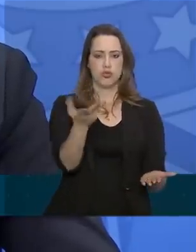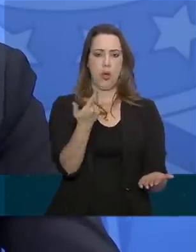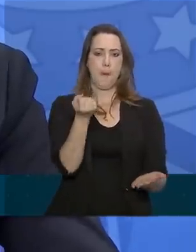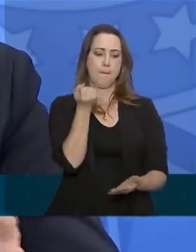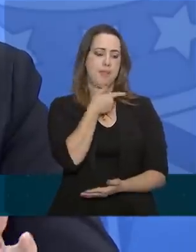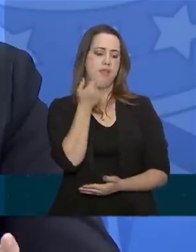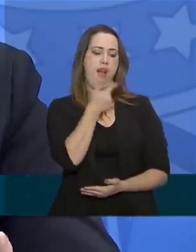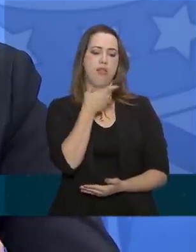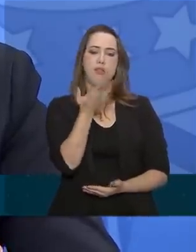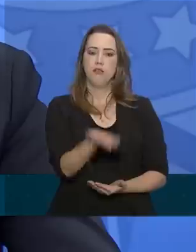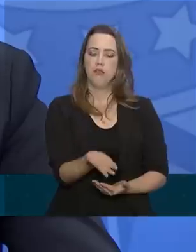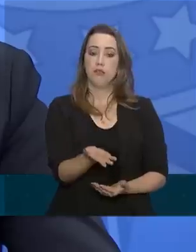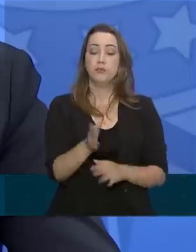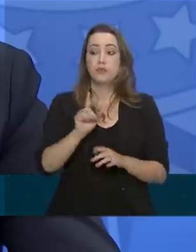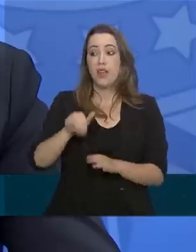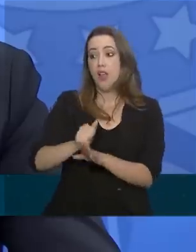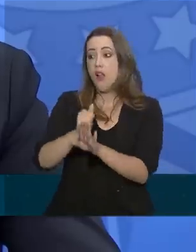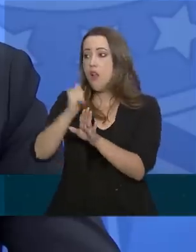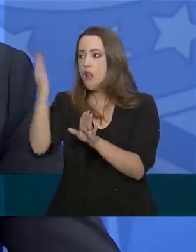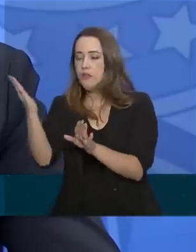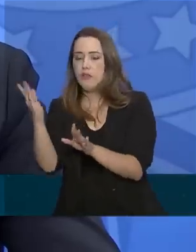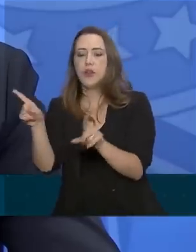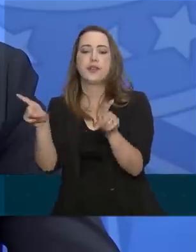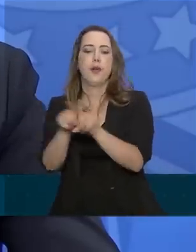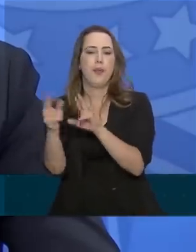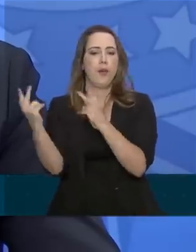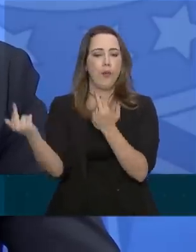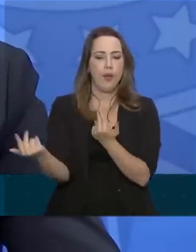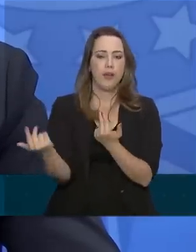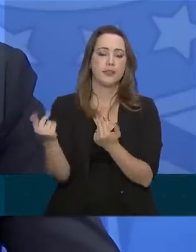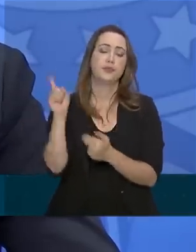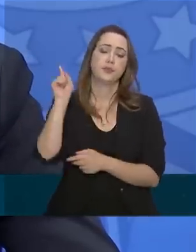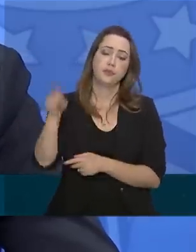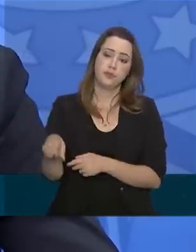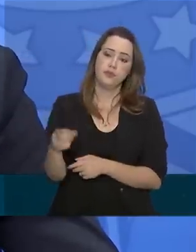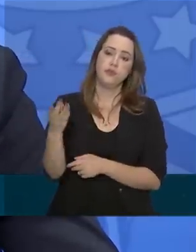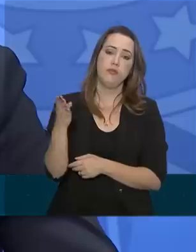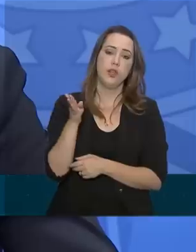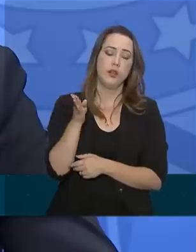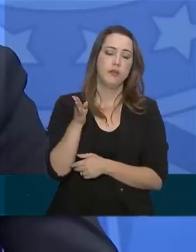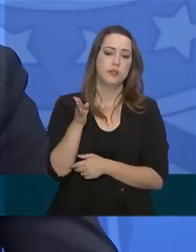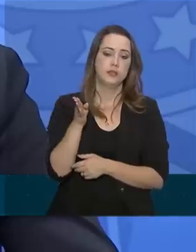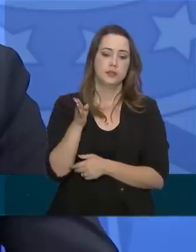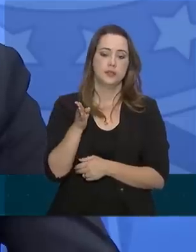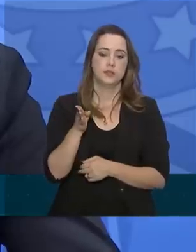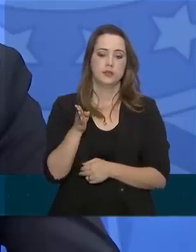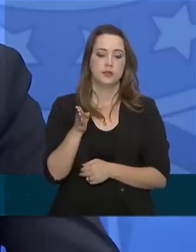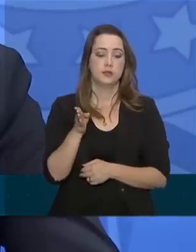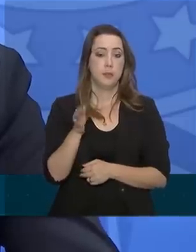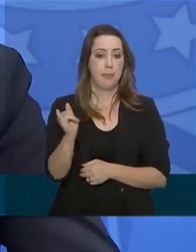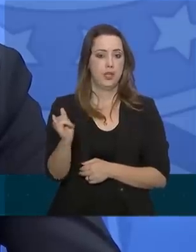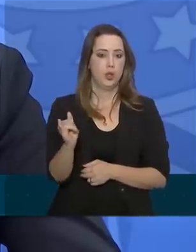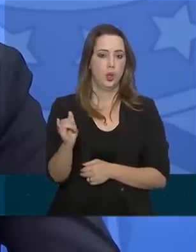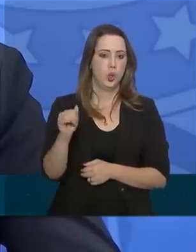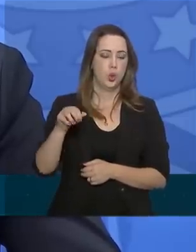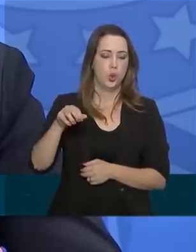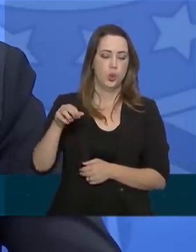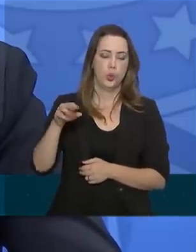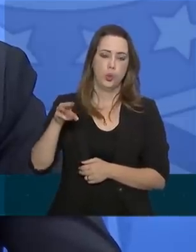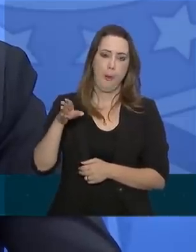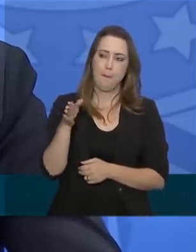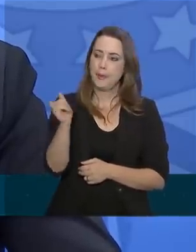piadas sobre ela fora não foge disso são bilhões é na questão da questão